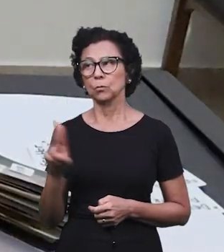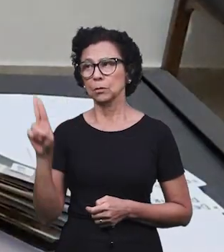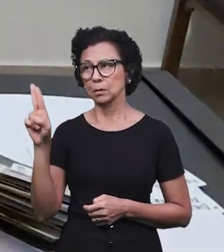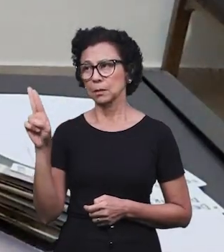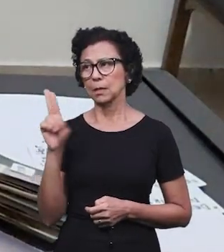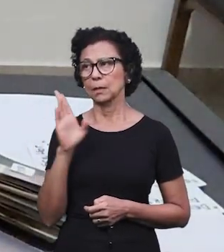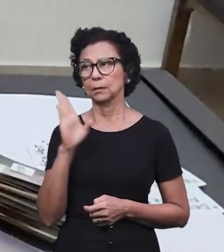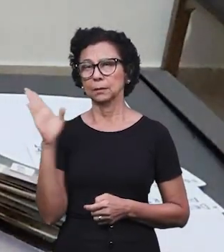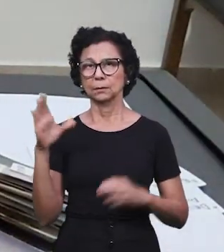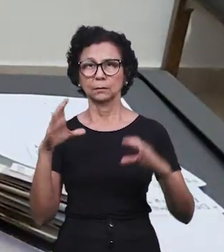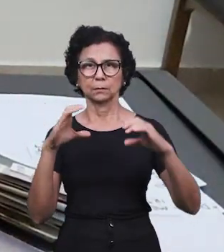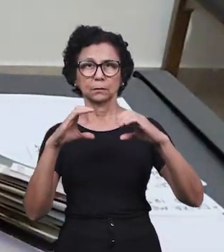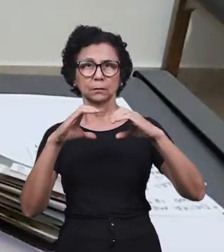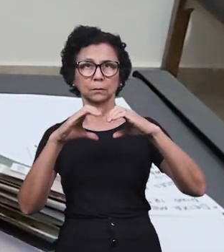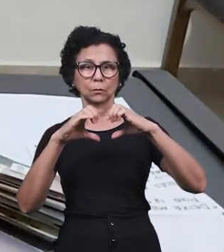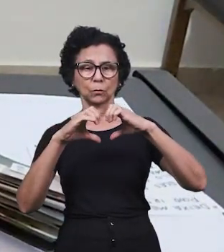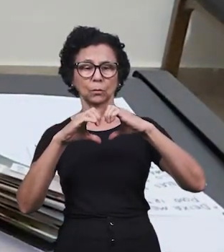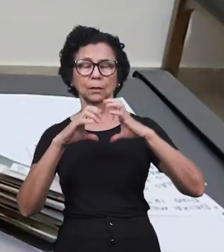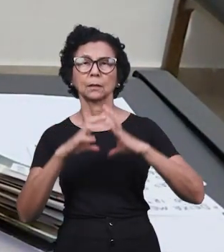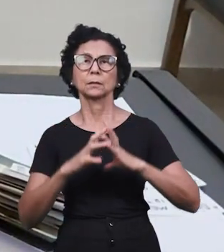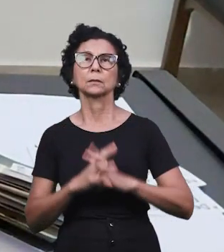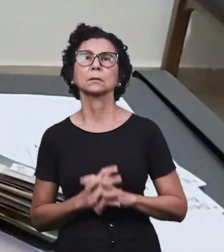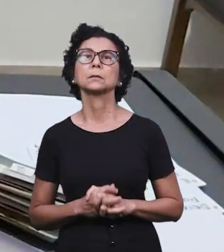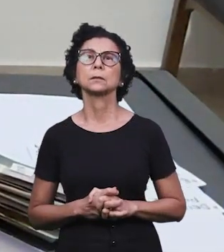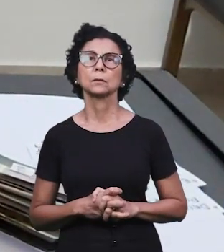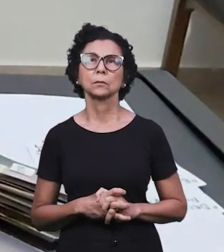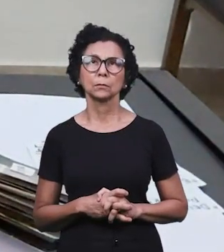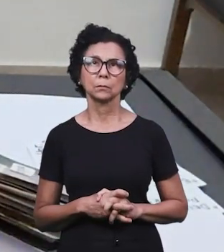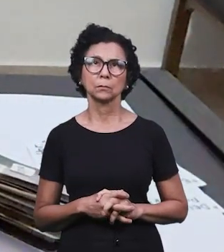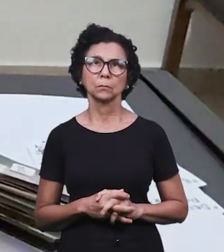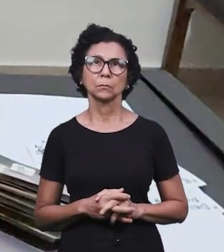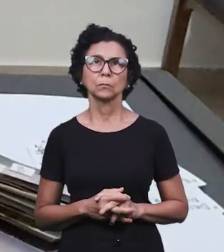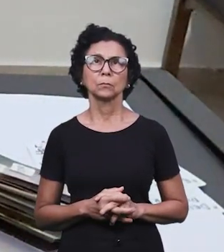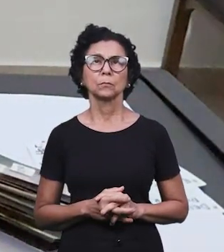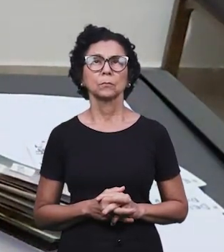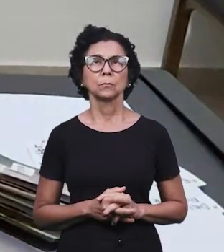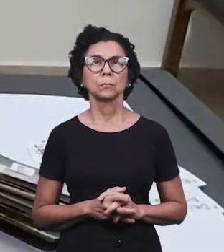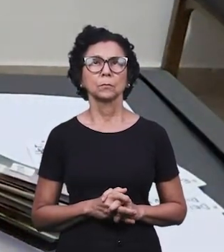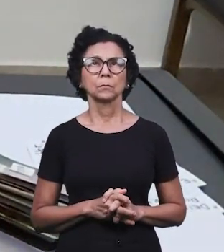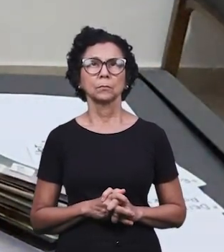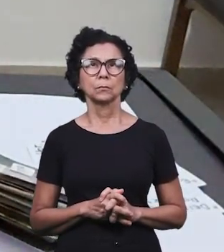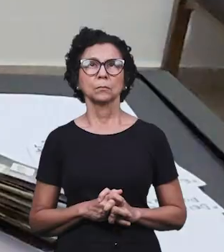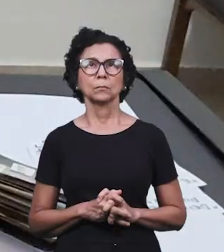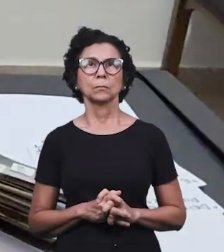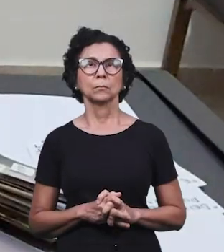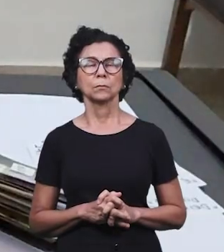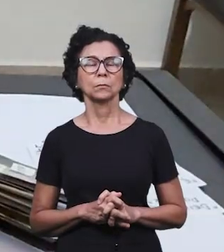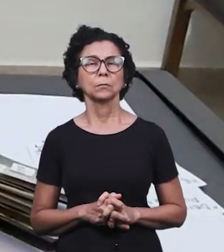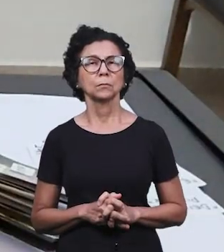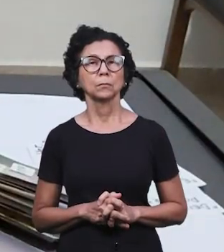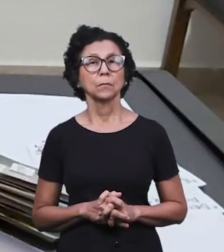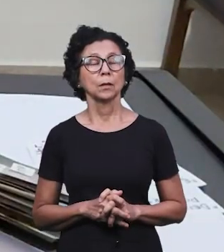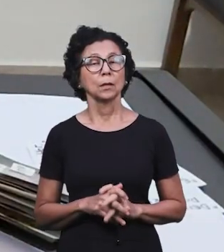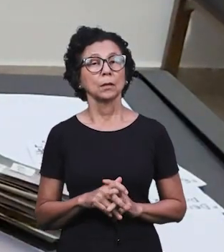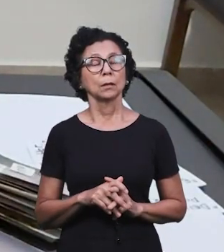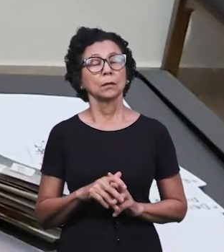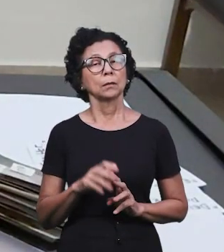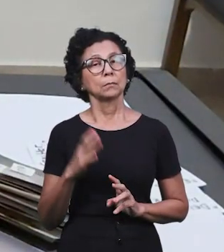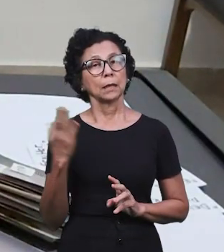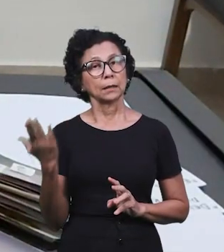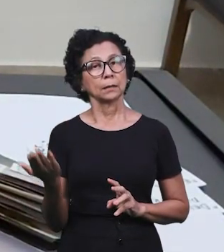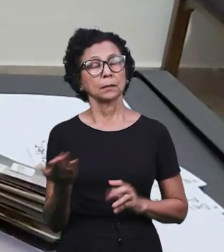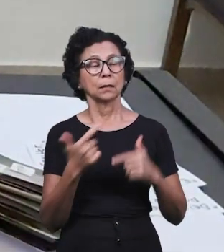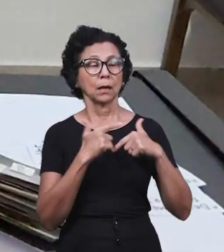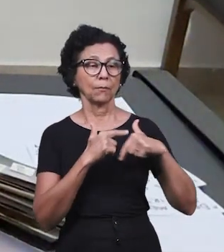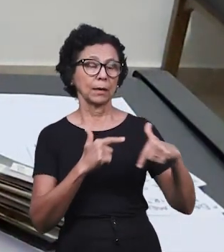esse coração aqui, que também pode ser usado às vezes com EVA no meio, fazer o coração cheio. Mas nesse caso aqui